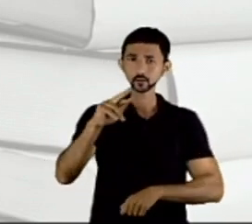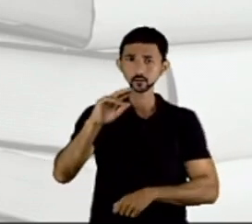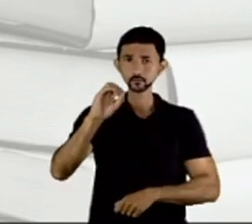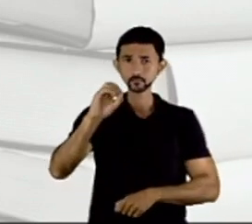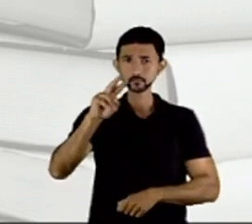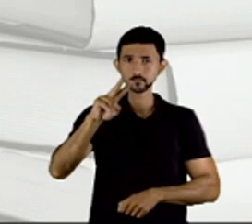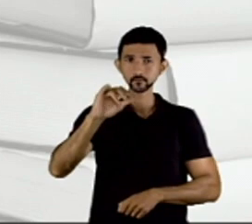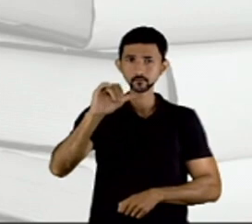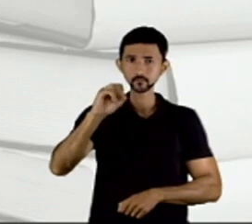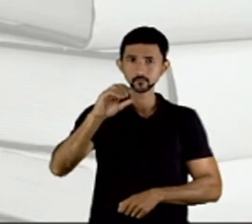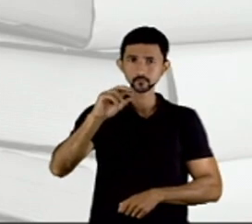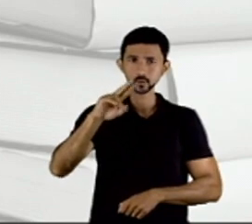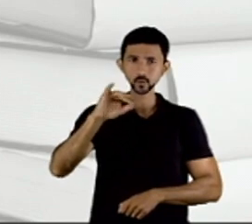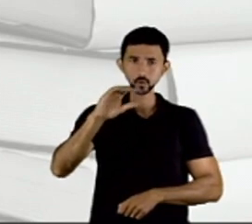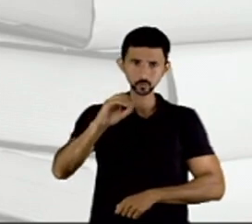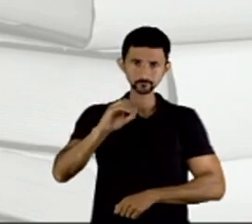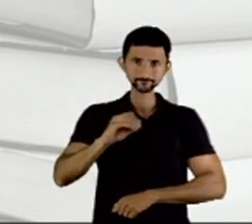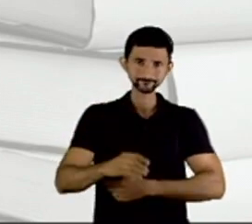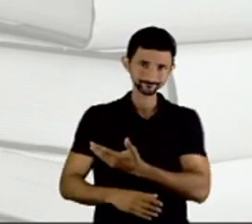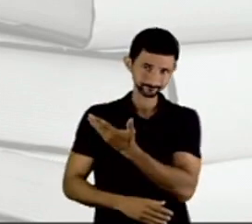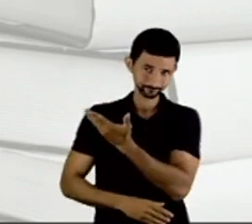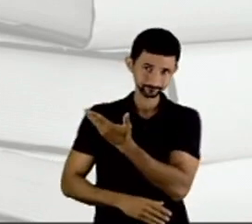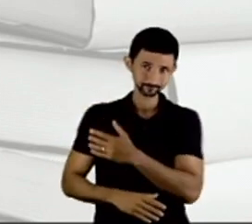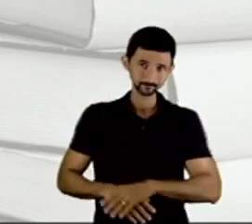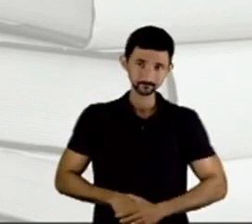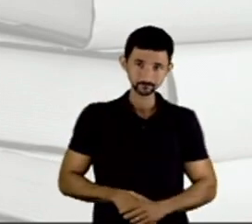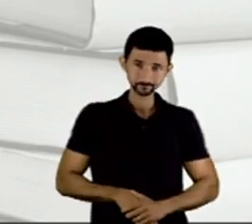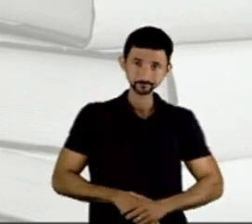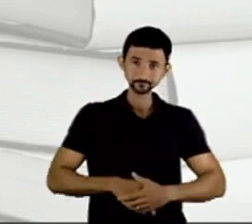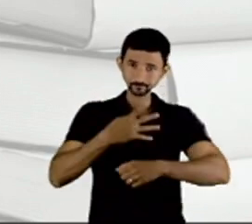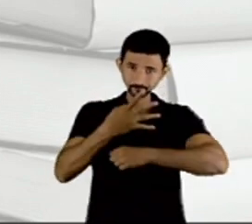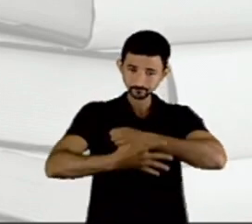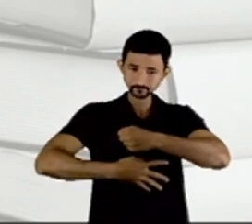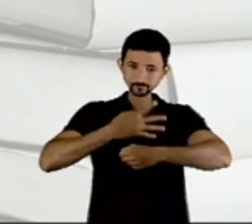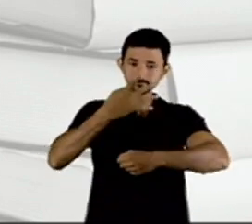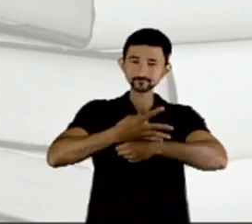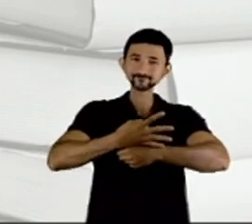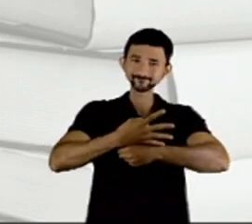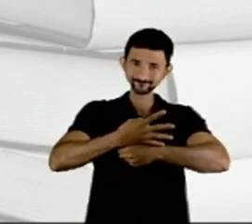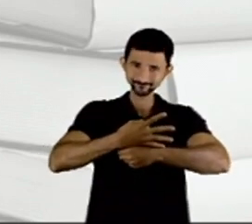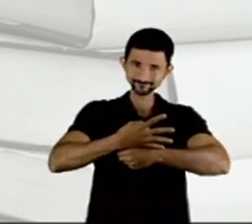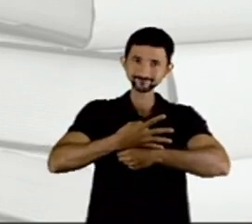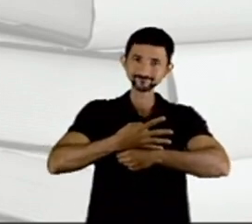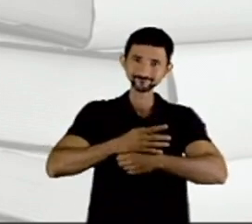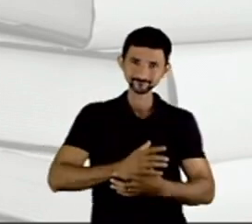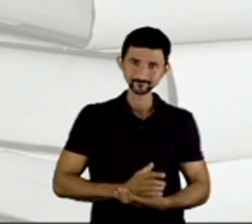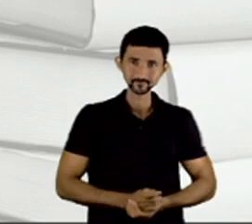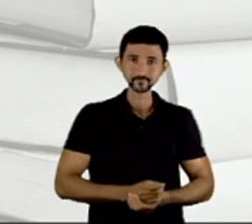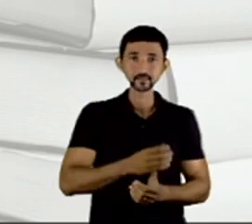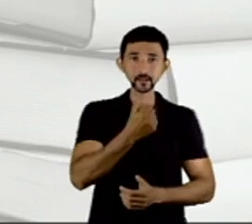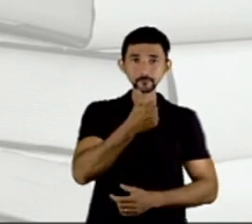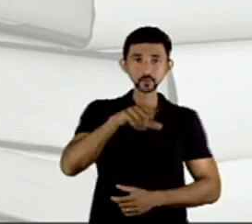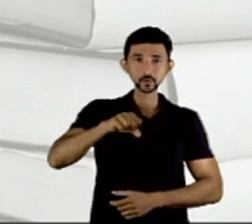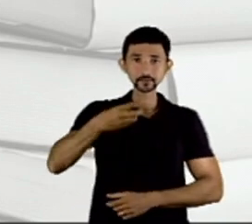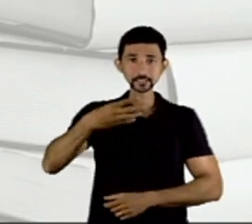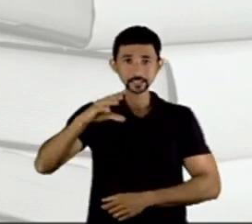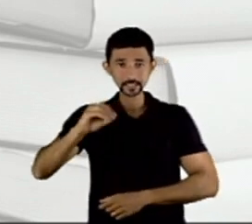gente. Um governo provisório que durou 4 anos. 1930 a